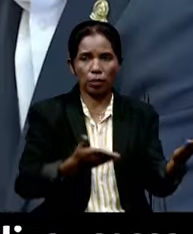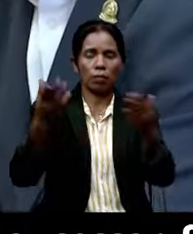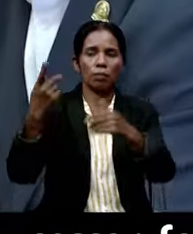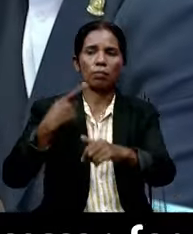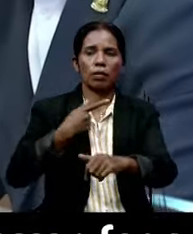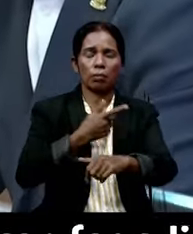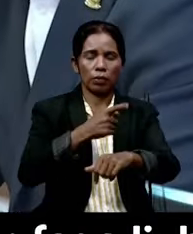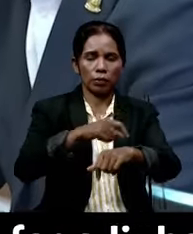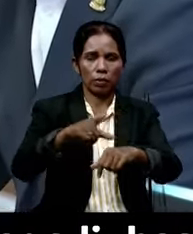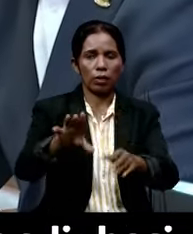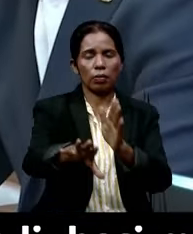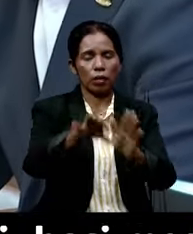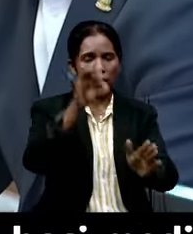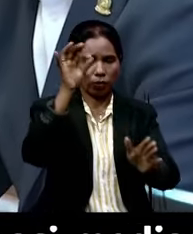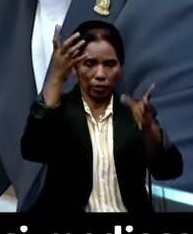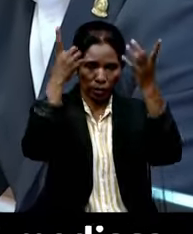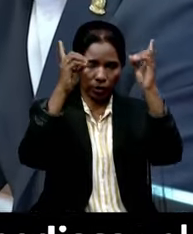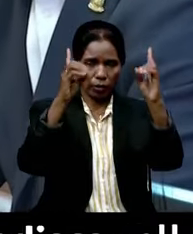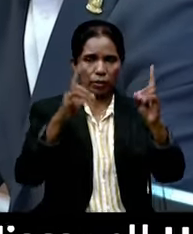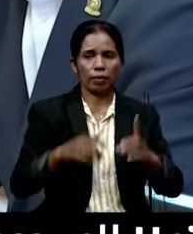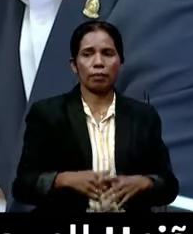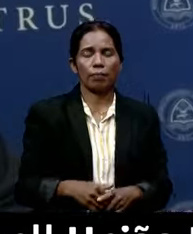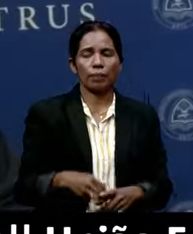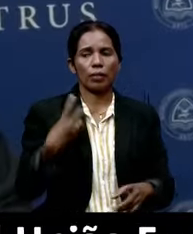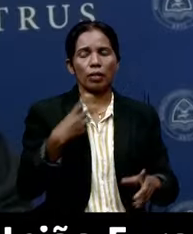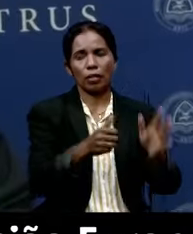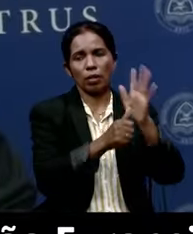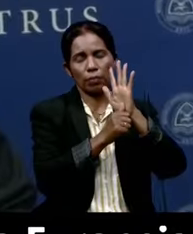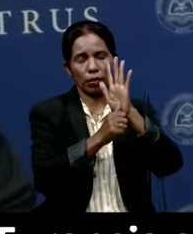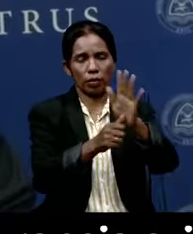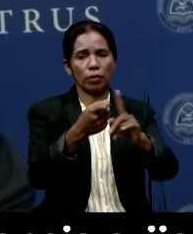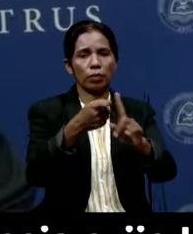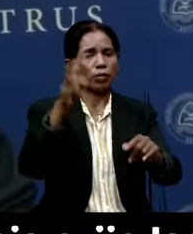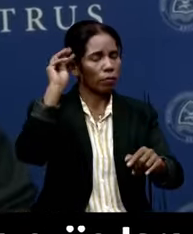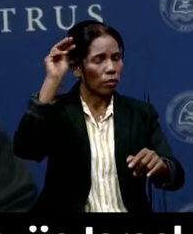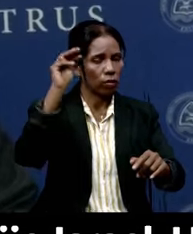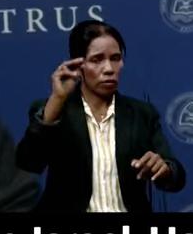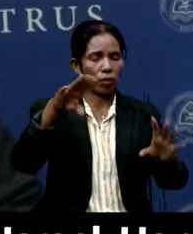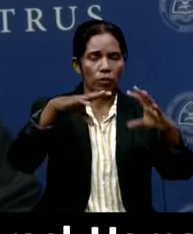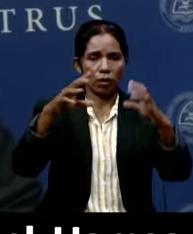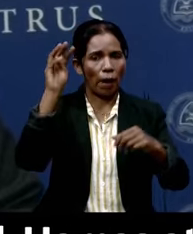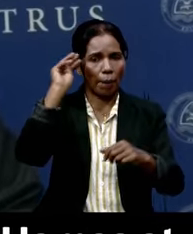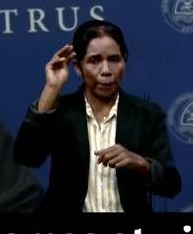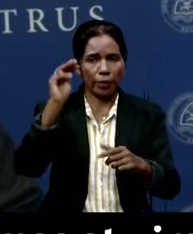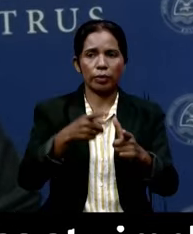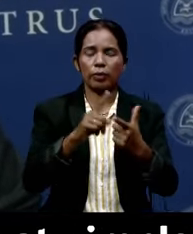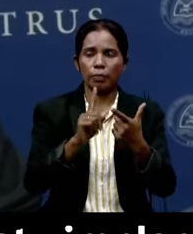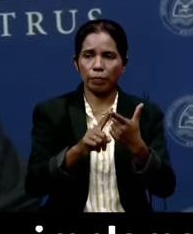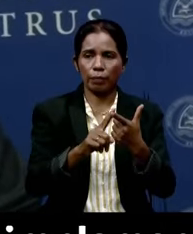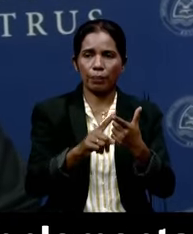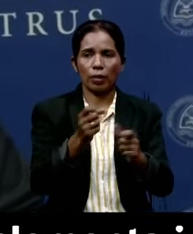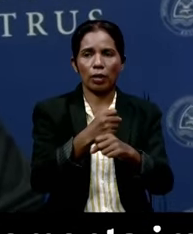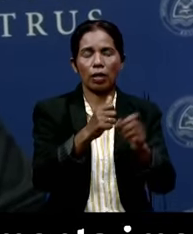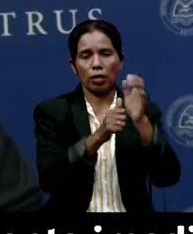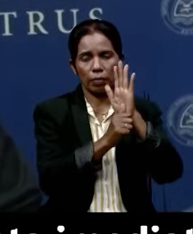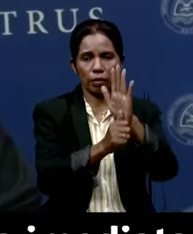Nacional, o dihalo eleição. Ohin, halo apresentação, o Ministério Presidente, Conselho Ministro, o halo